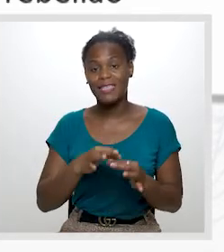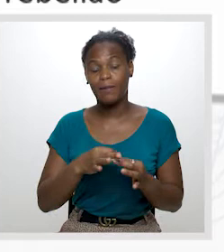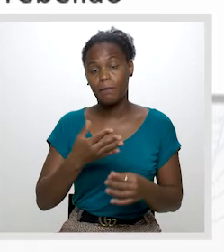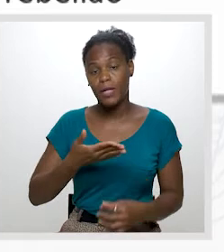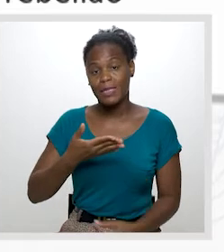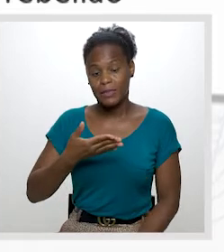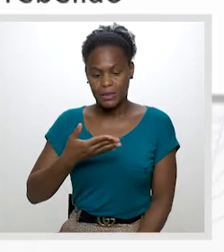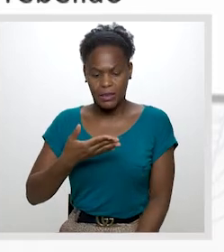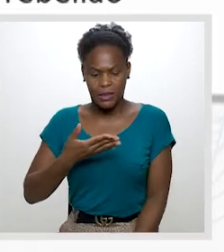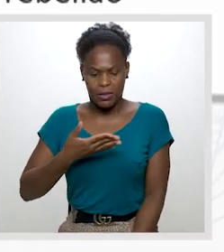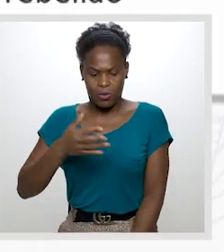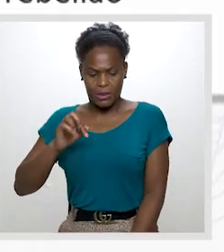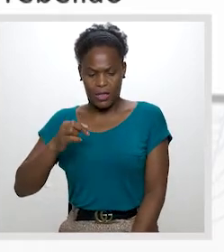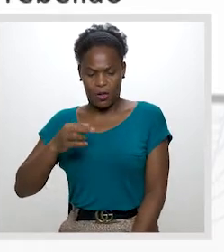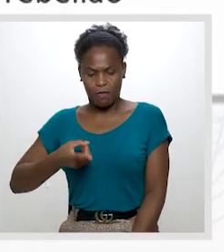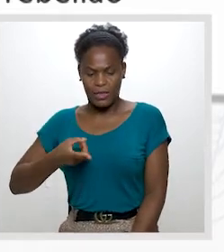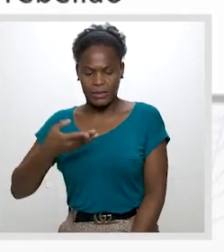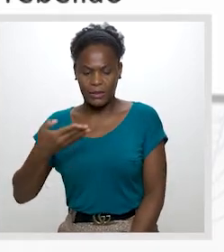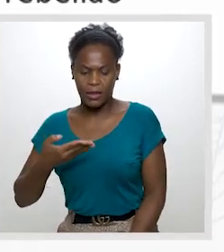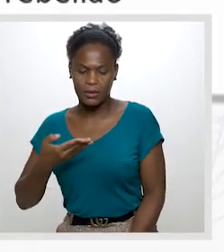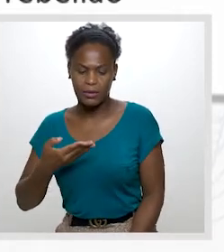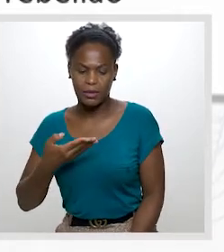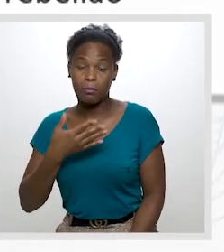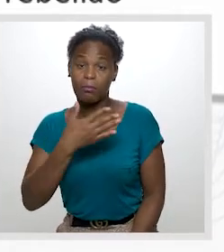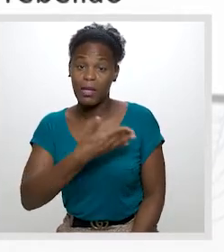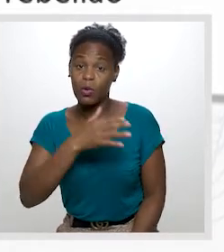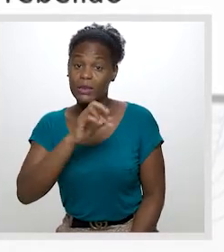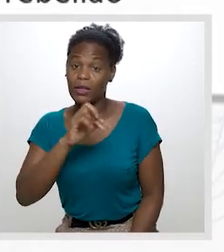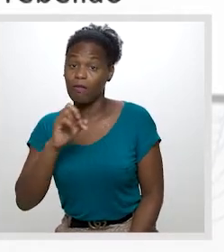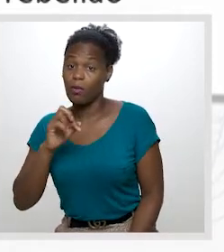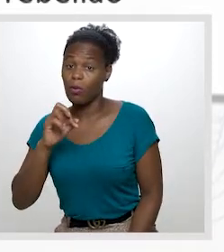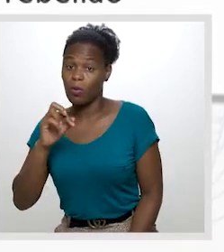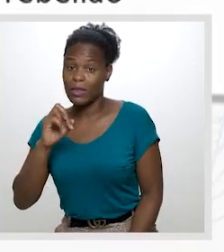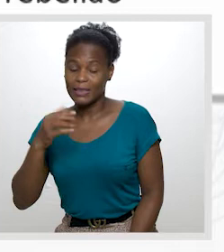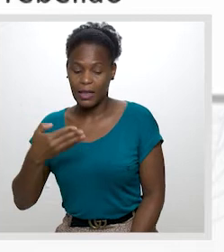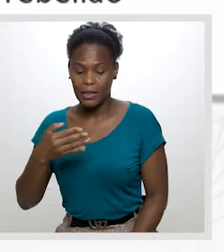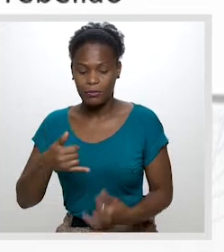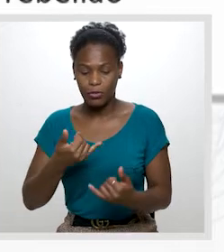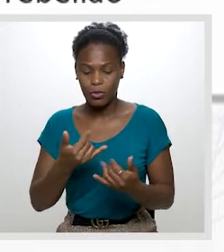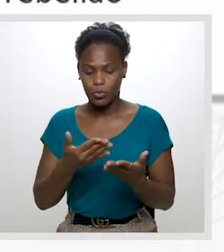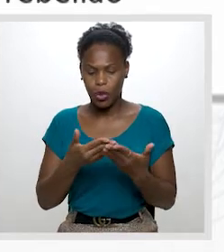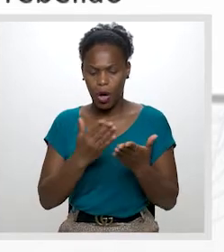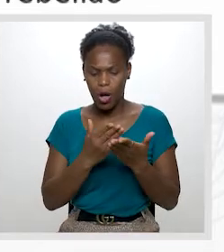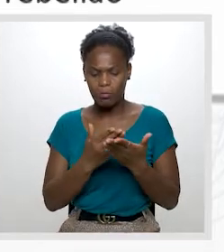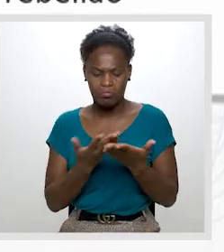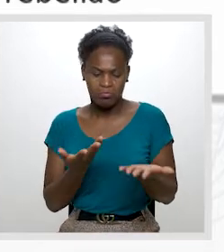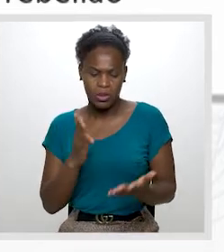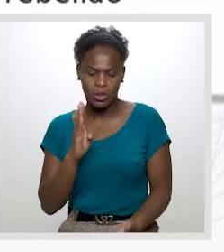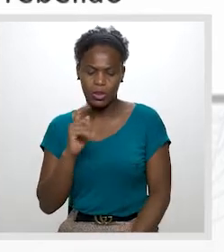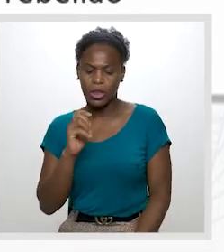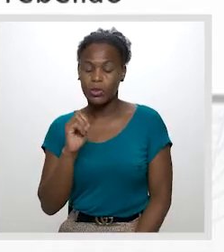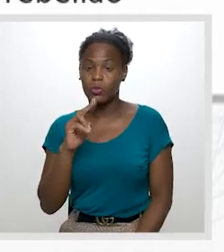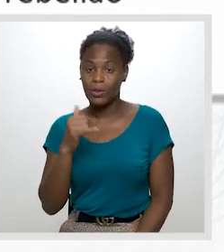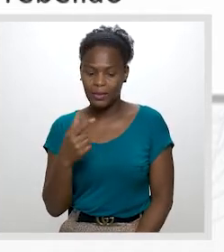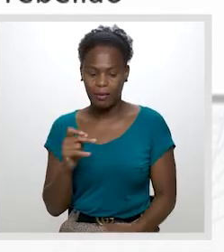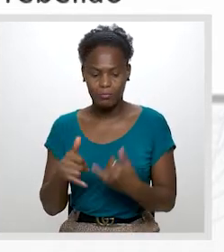de 1897. Estudou num colégio jesuíta e formou-se em medicina. Por ser